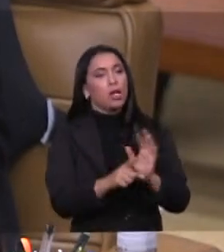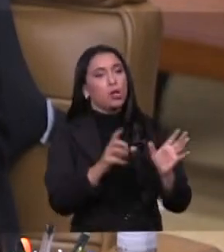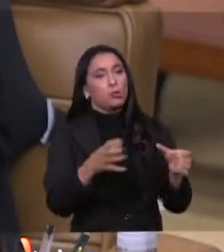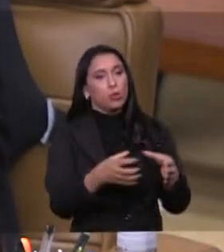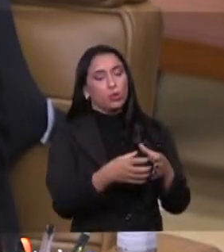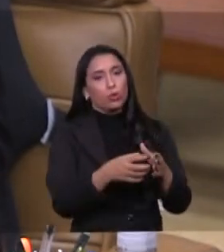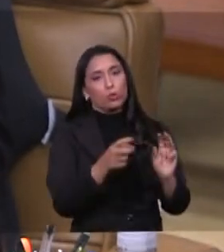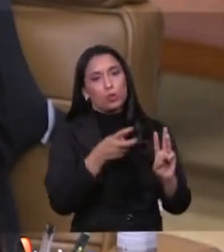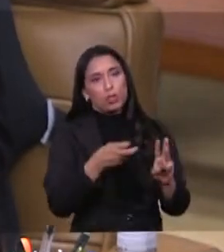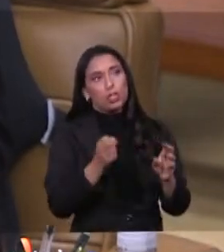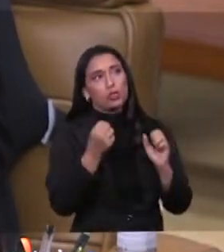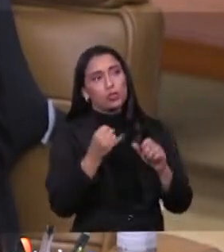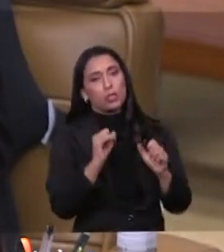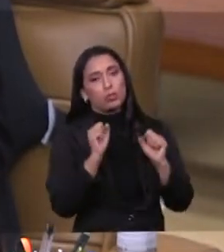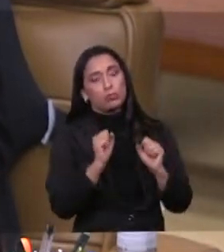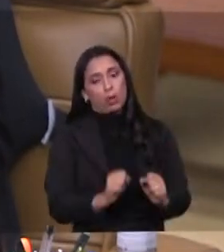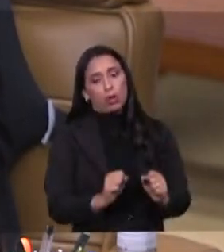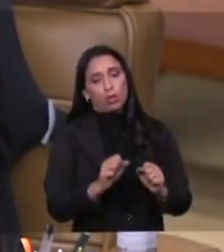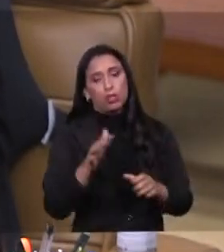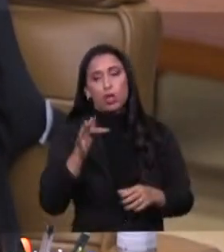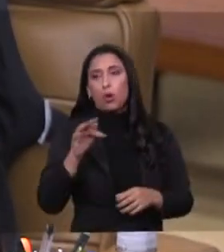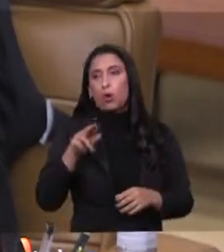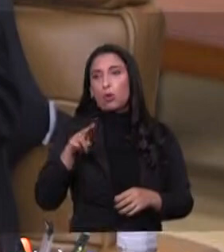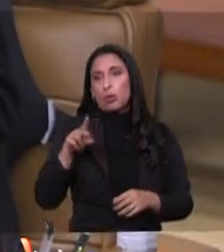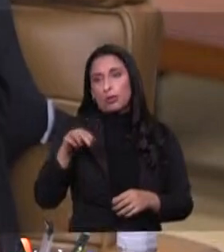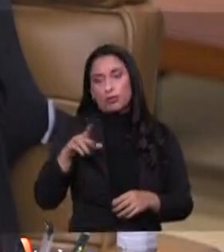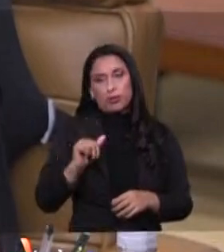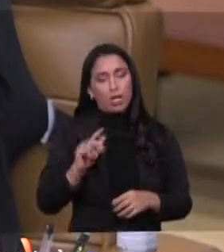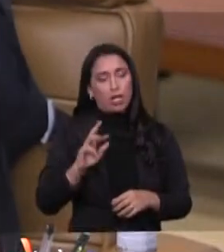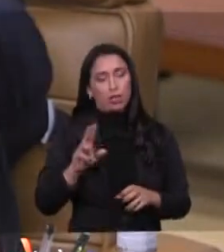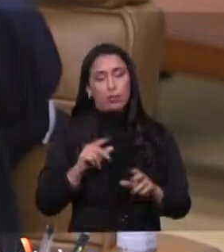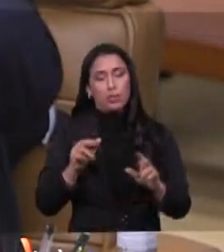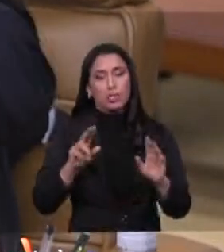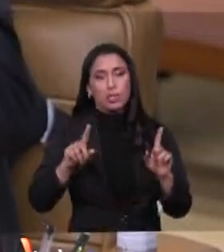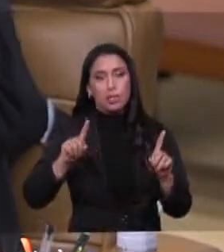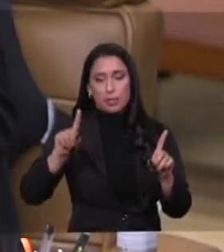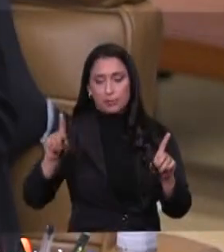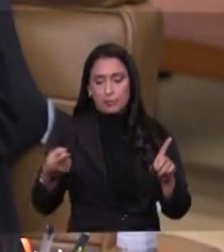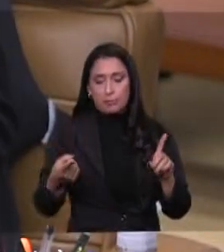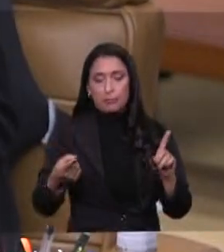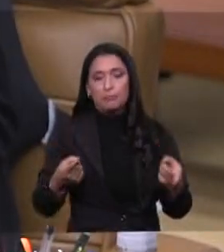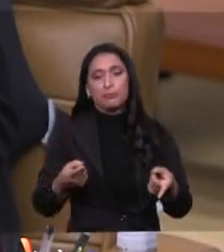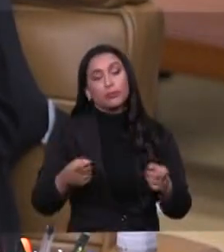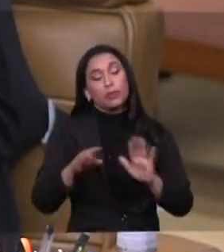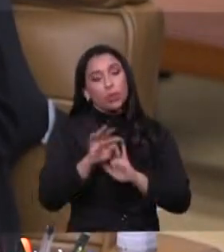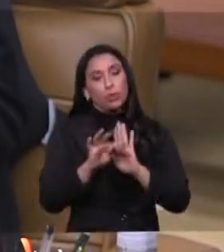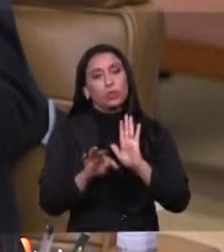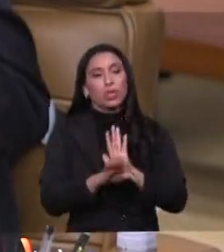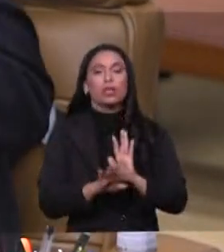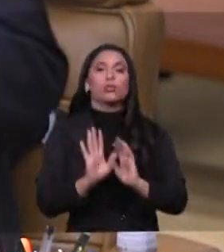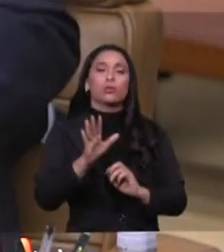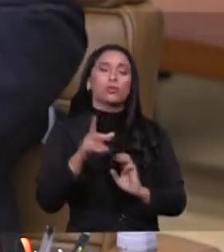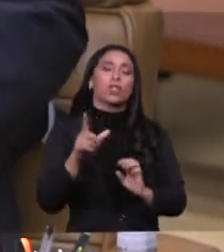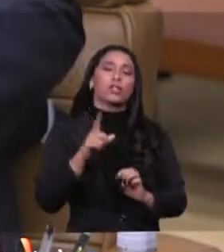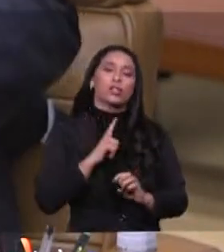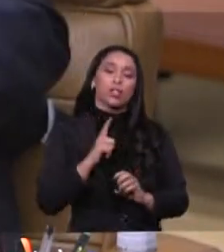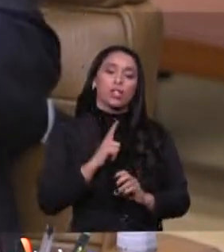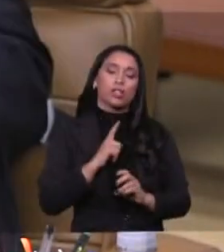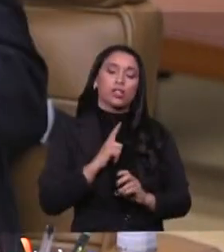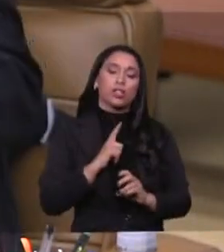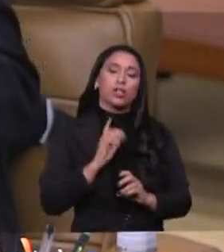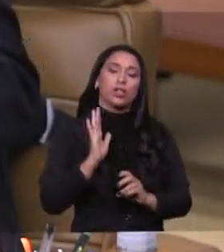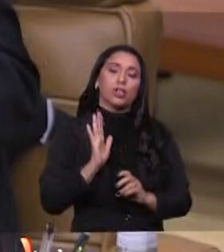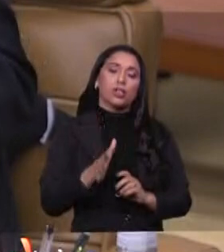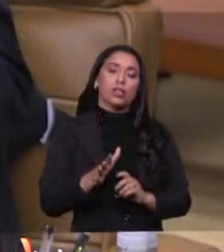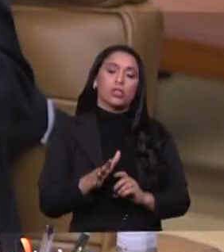assim como a Fundação Nacional do Índio FUNAI. Esse texto já constava também das